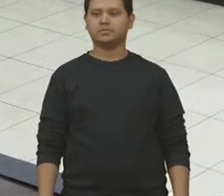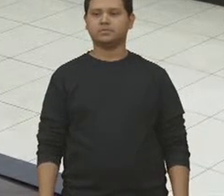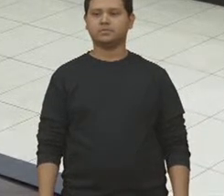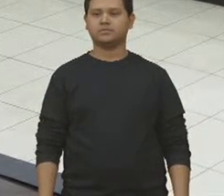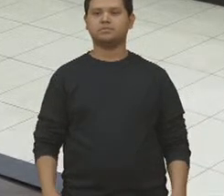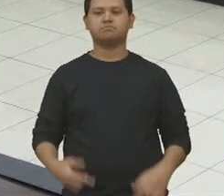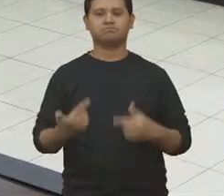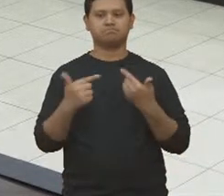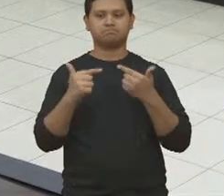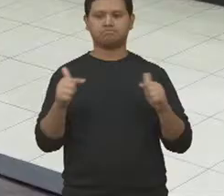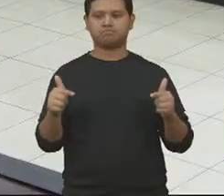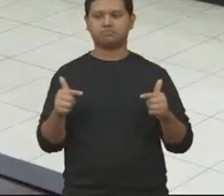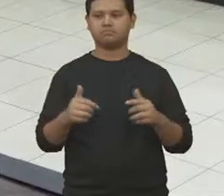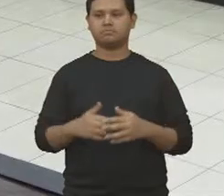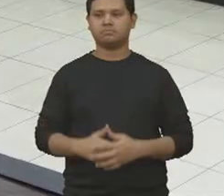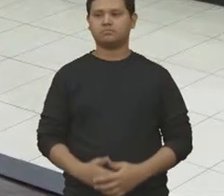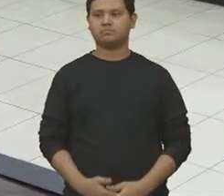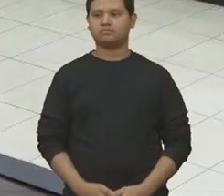Não temos?